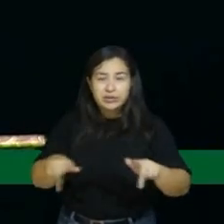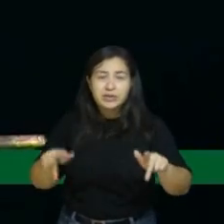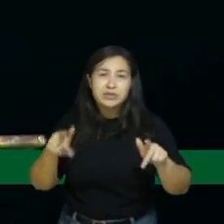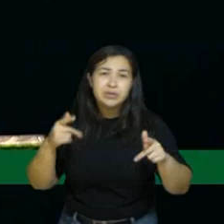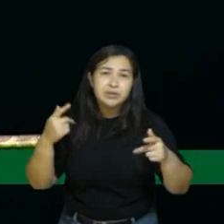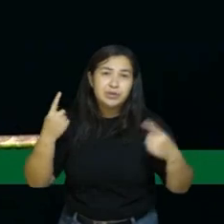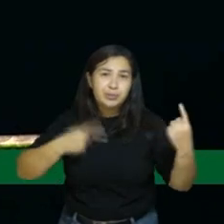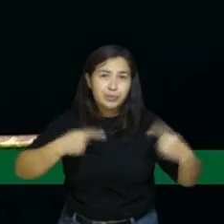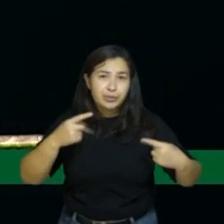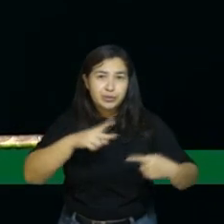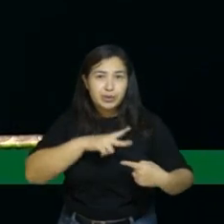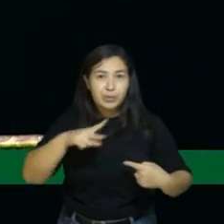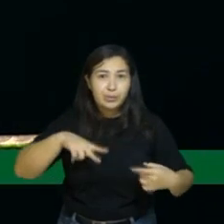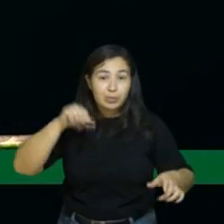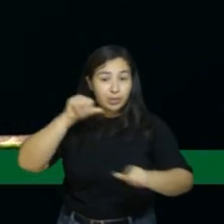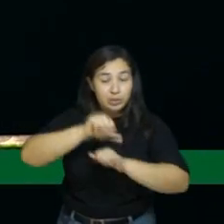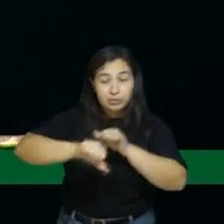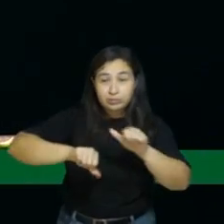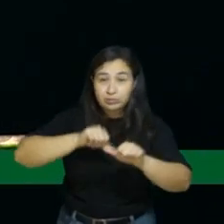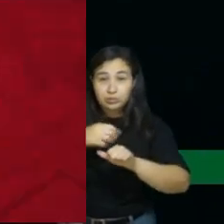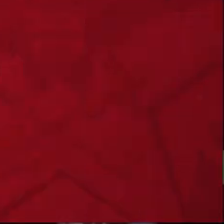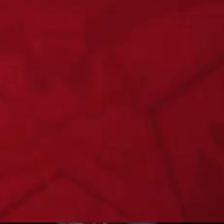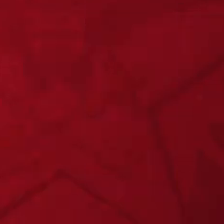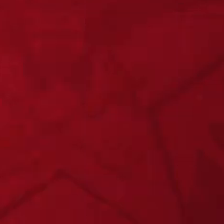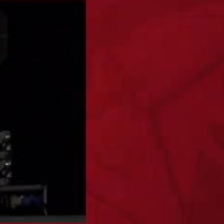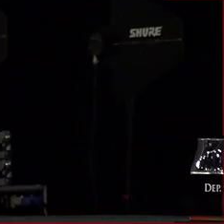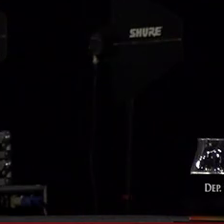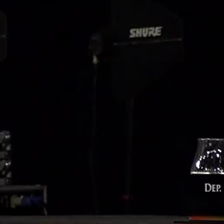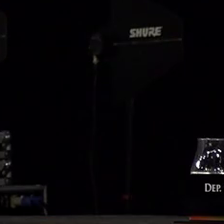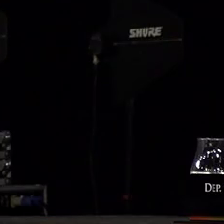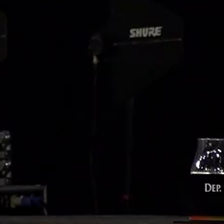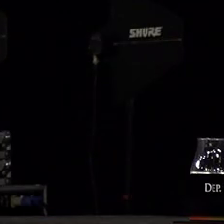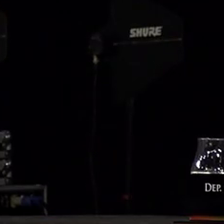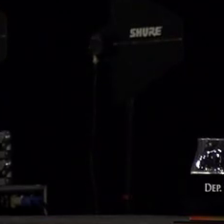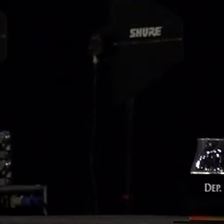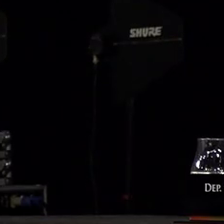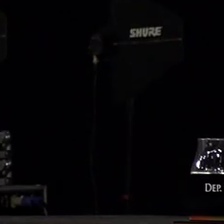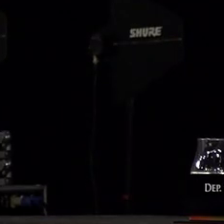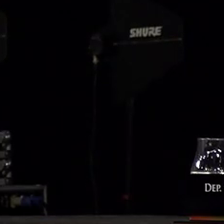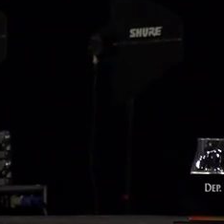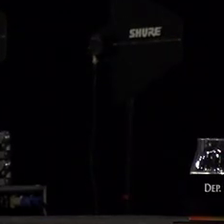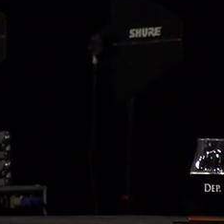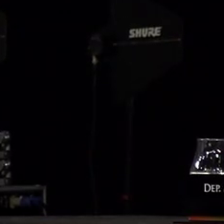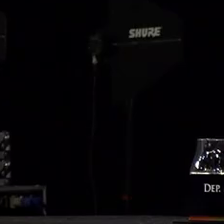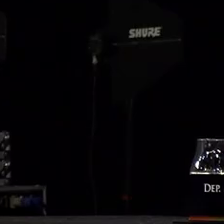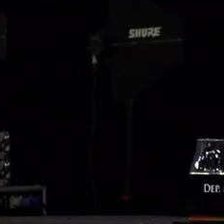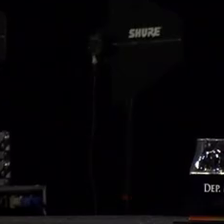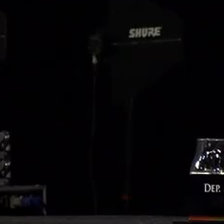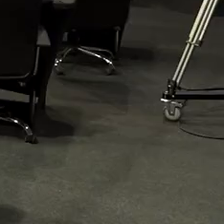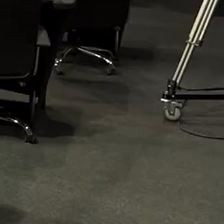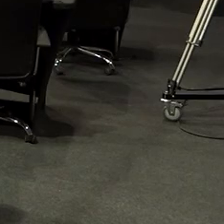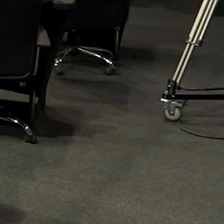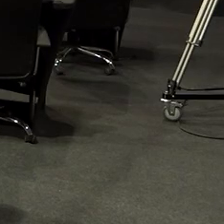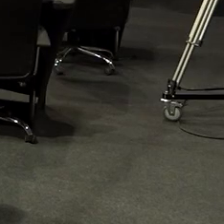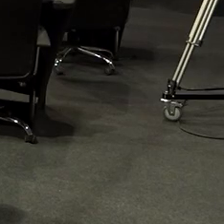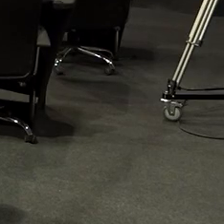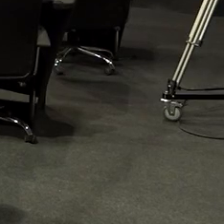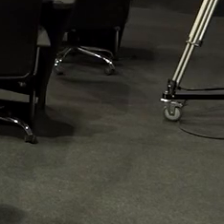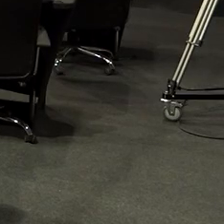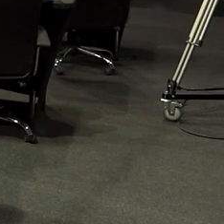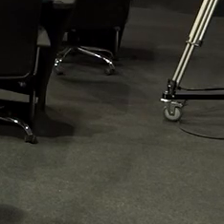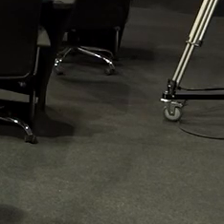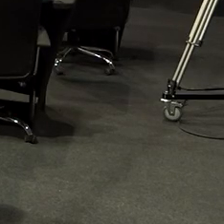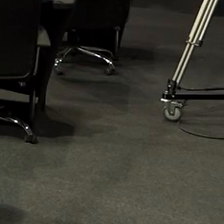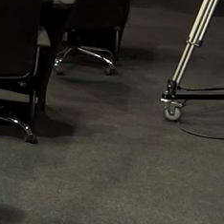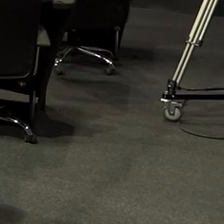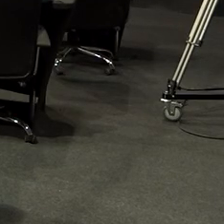gente transforma a vida da pessoa com deficiência. Dois representantes do Hospital Santa Isabel, referência